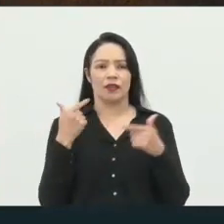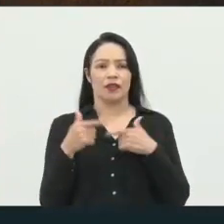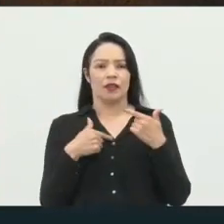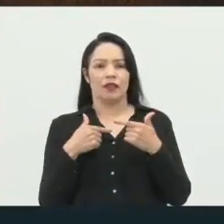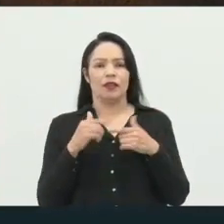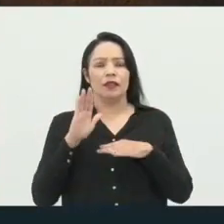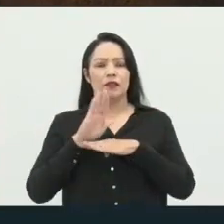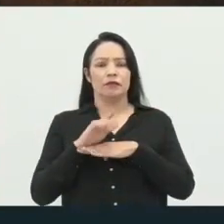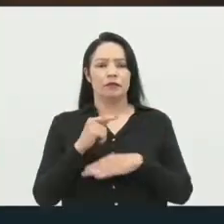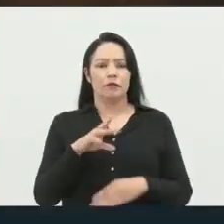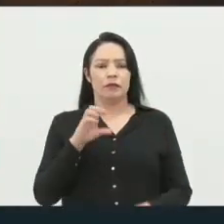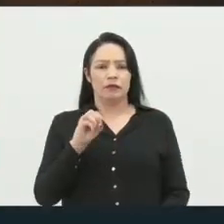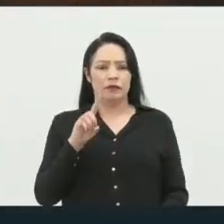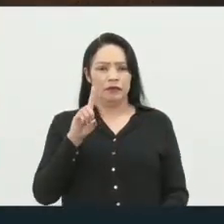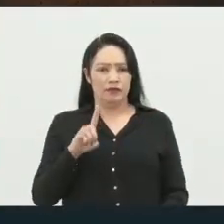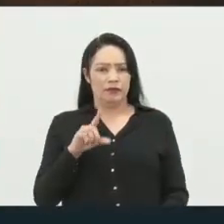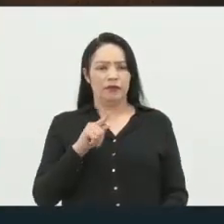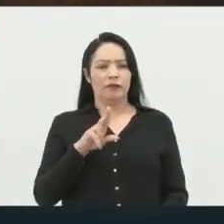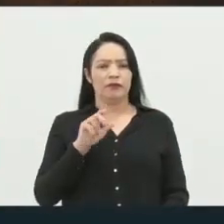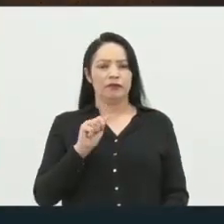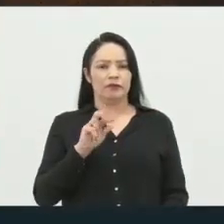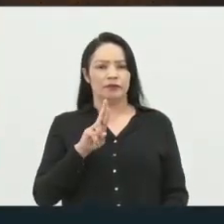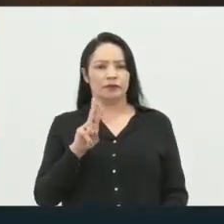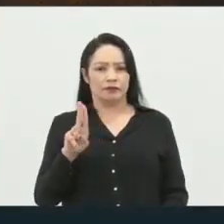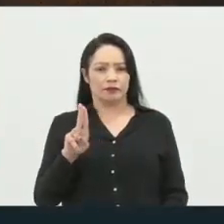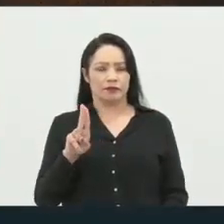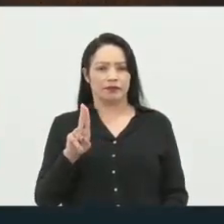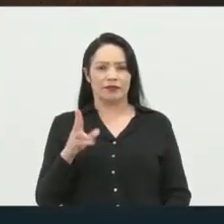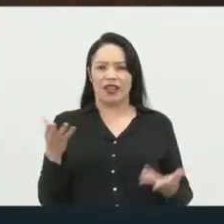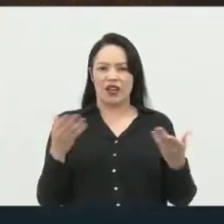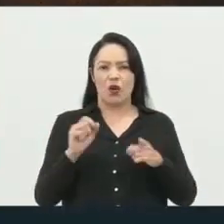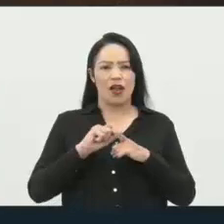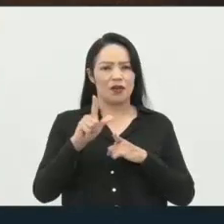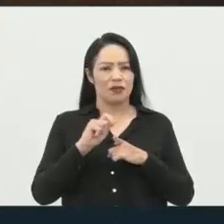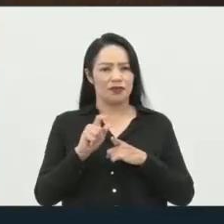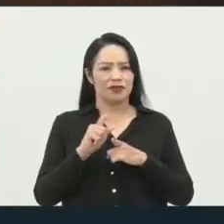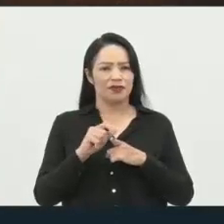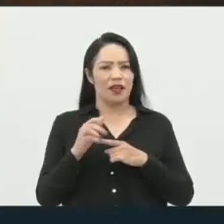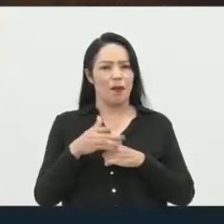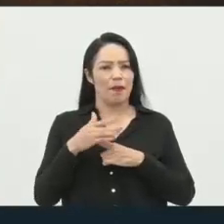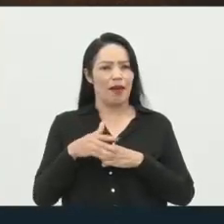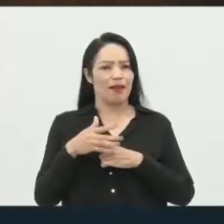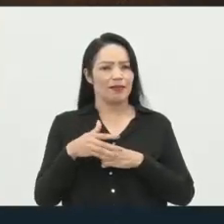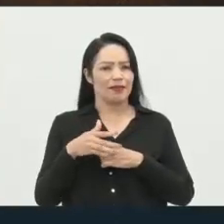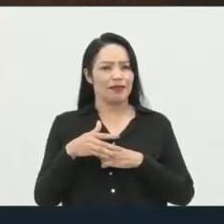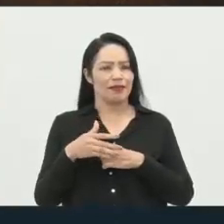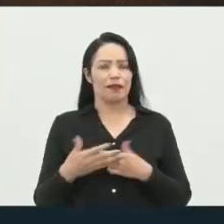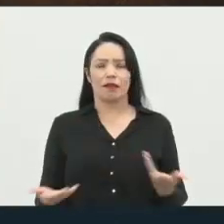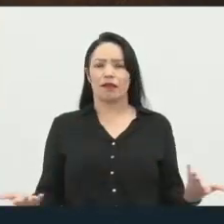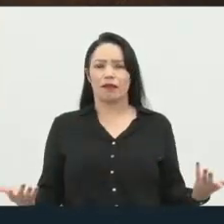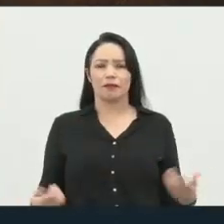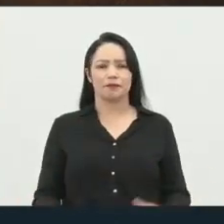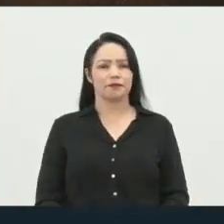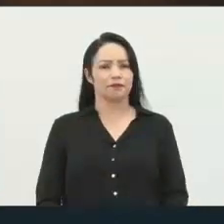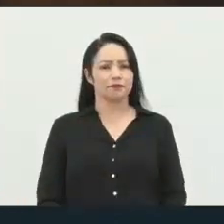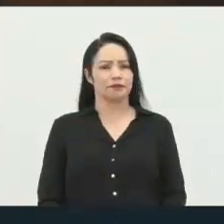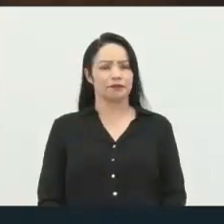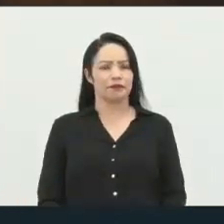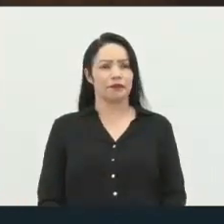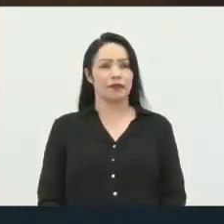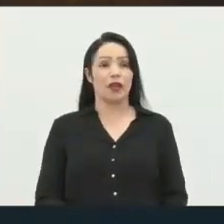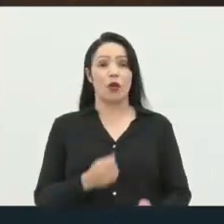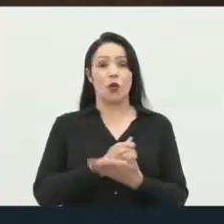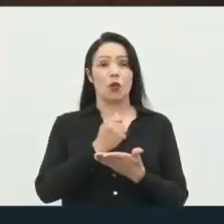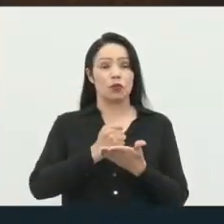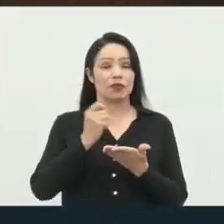tá sendo contratada para lugar máquinas né um contrato de locação de máquinas um contrato que tá vai chegar quase na